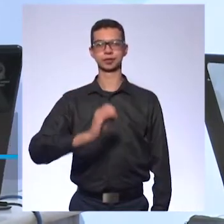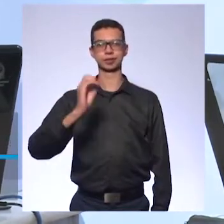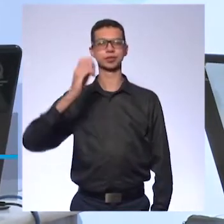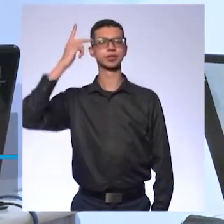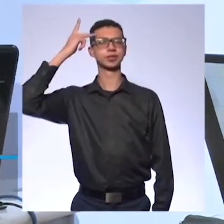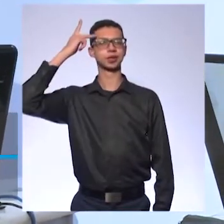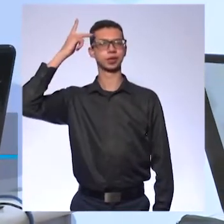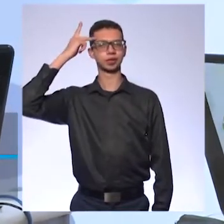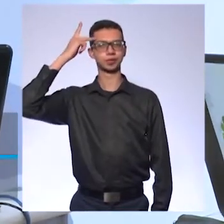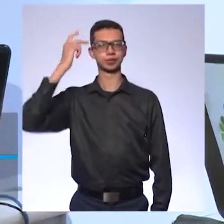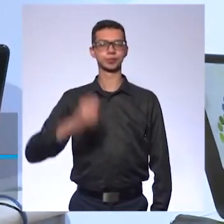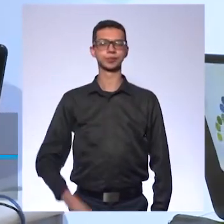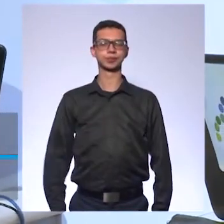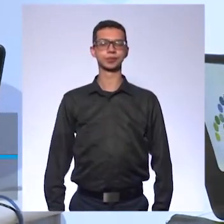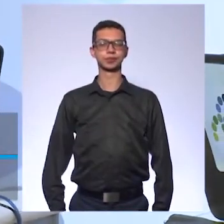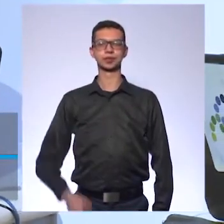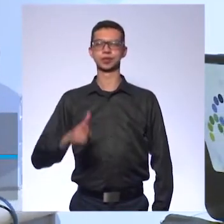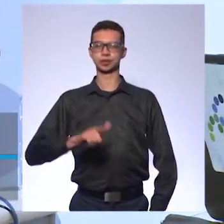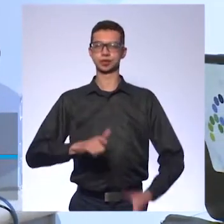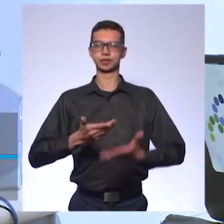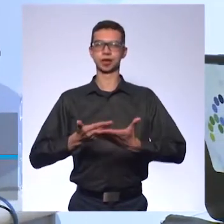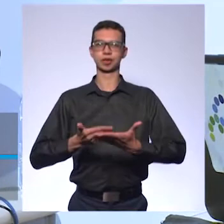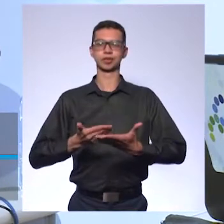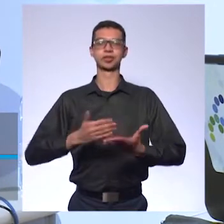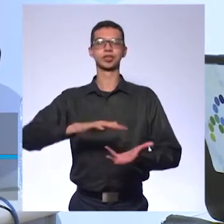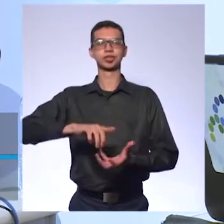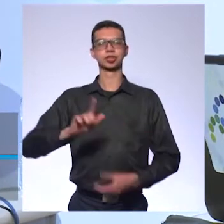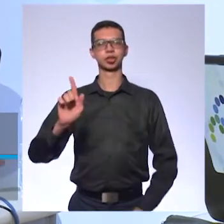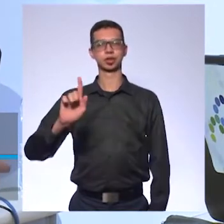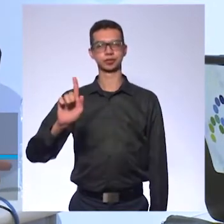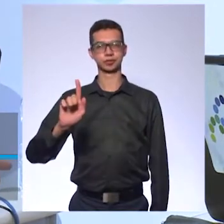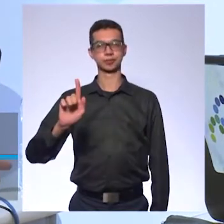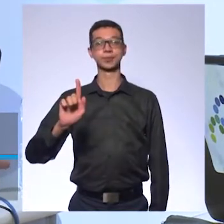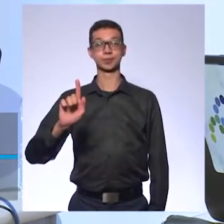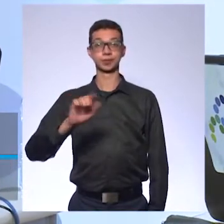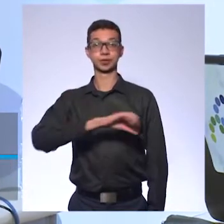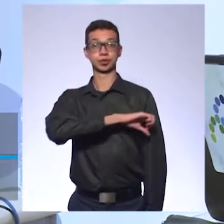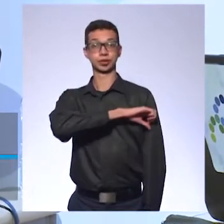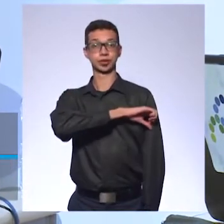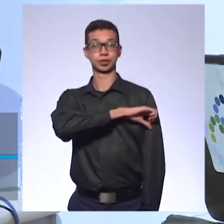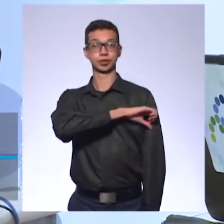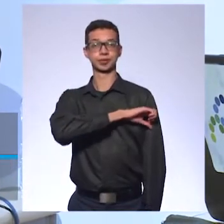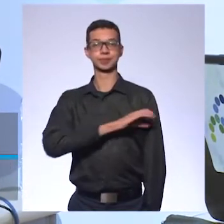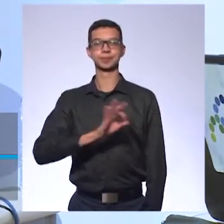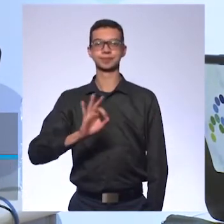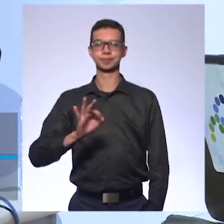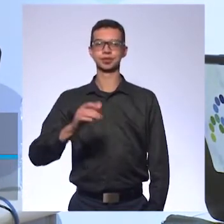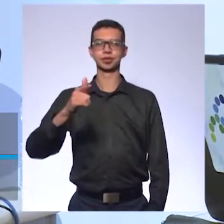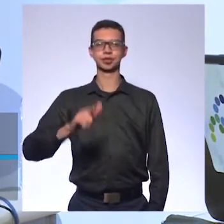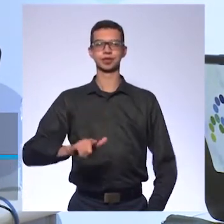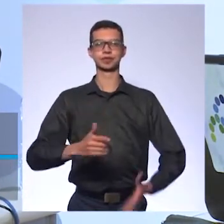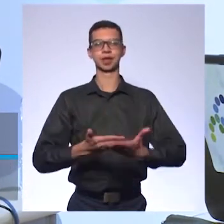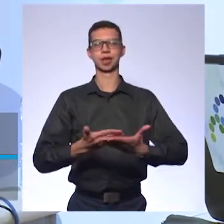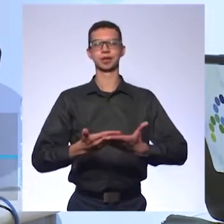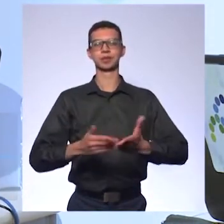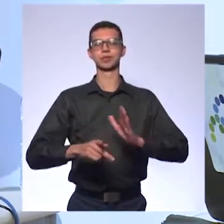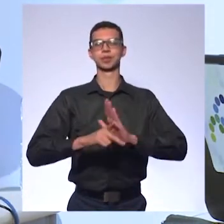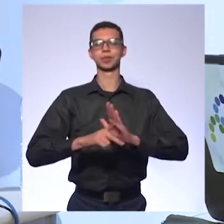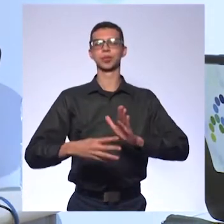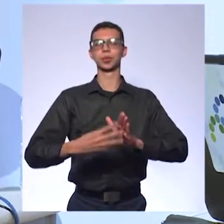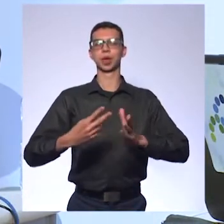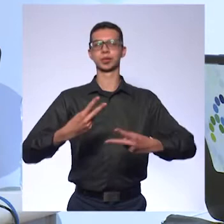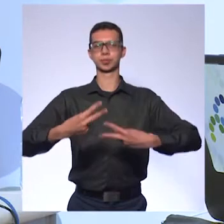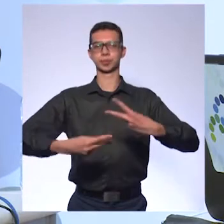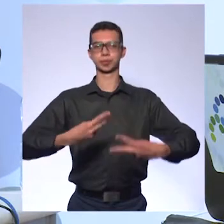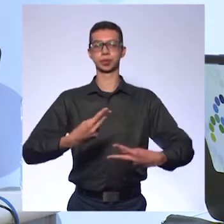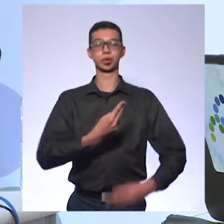São Paulo, em mais uma aula de Geografia do nono ano, né, mais uma aula do quarto bimestre. Eu sou